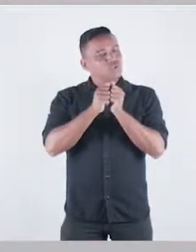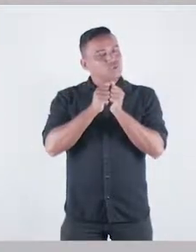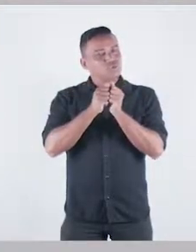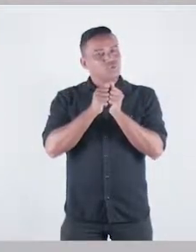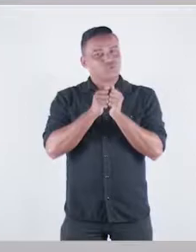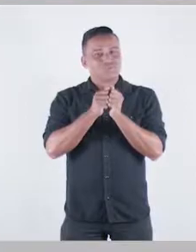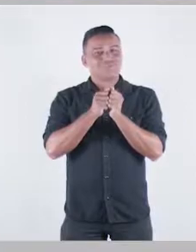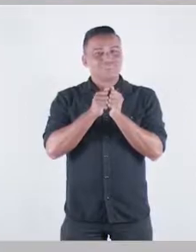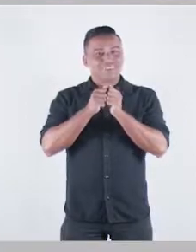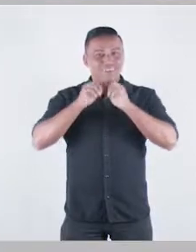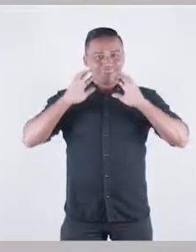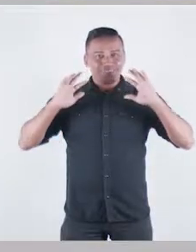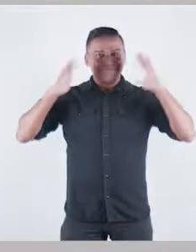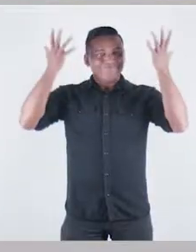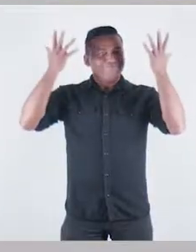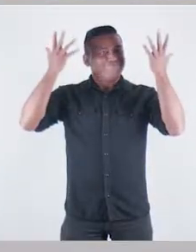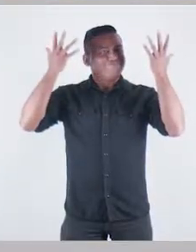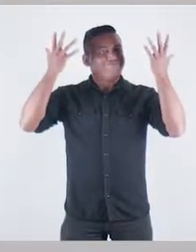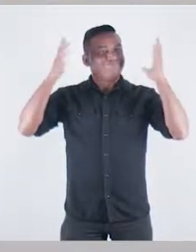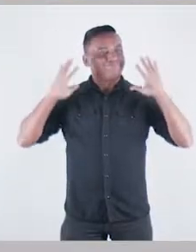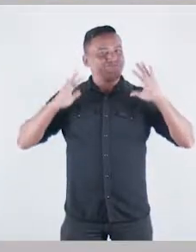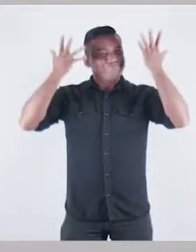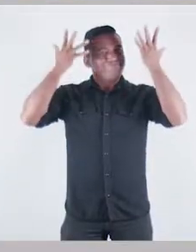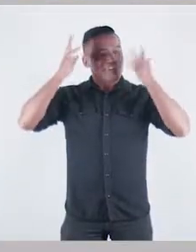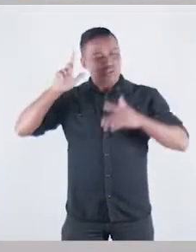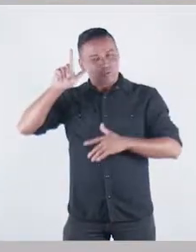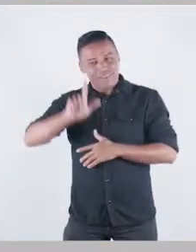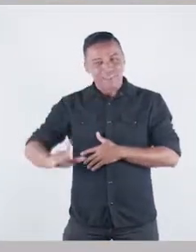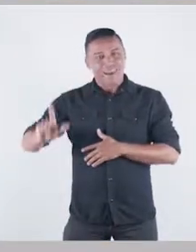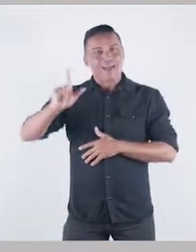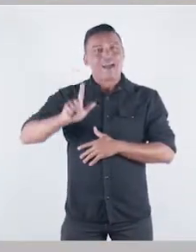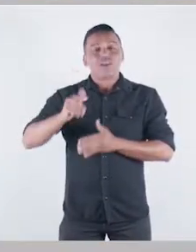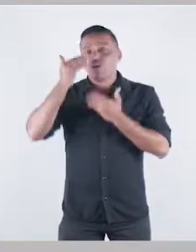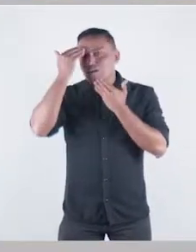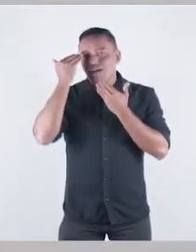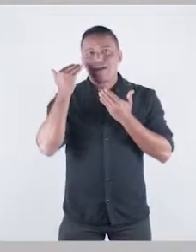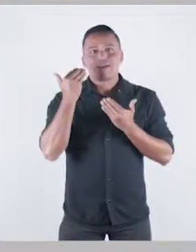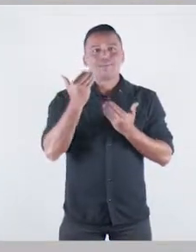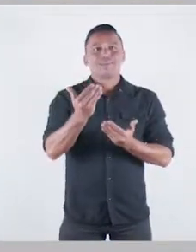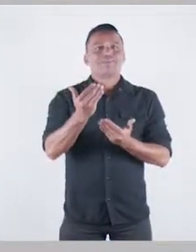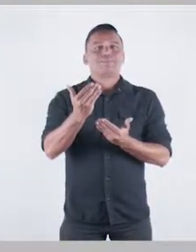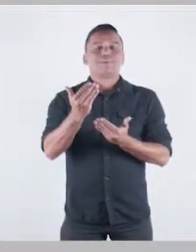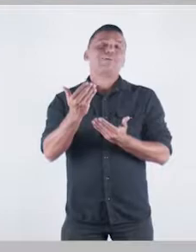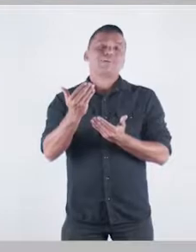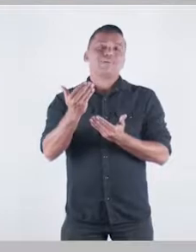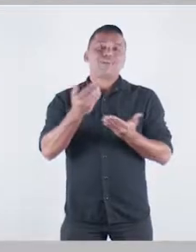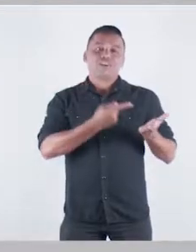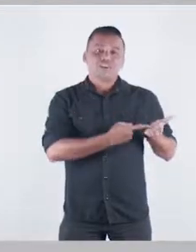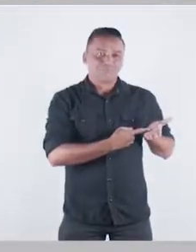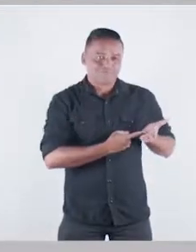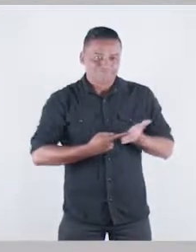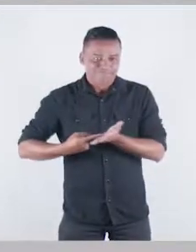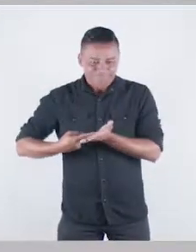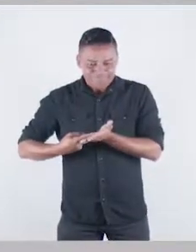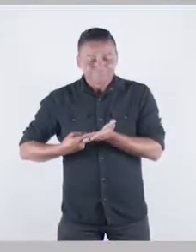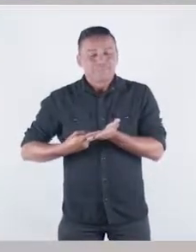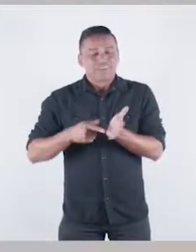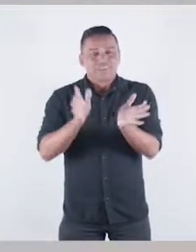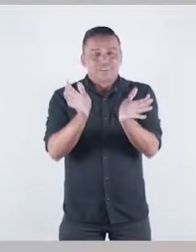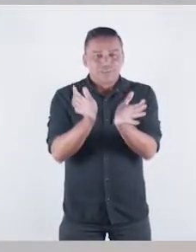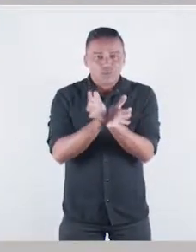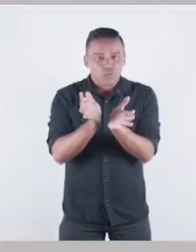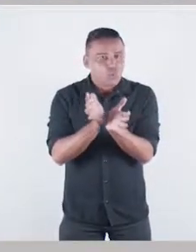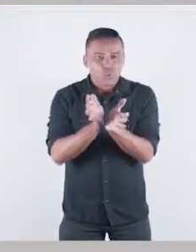nessa celebração literária dessa feira. Quero agradecer ao convite, à equipe